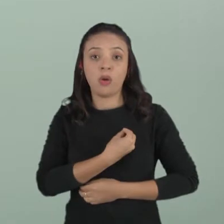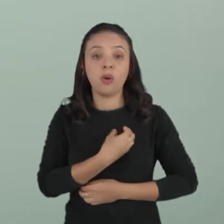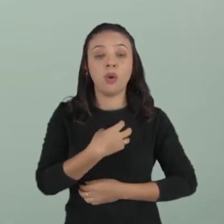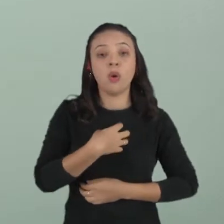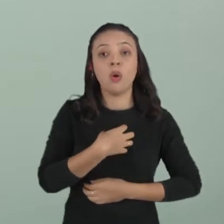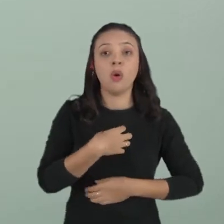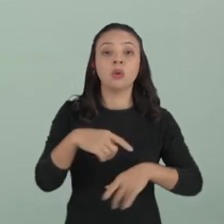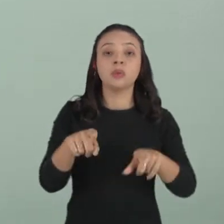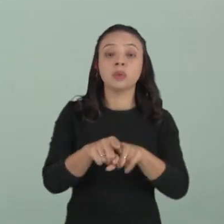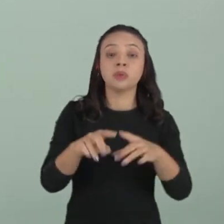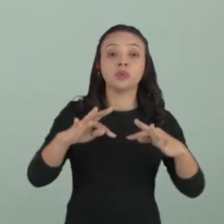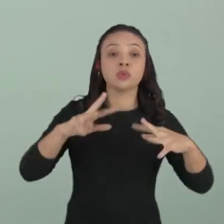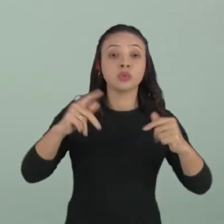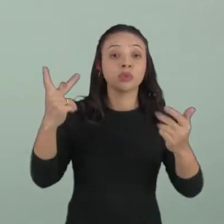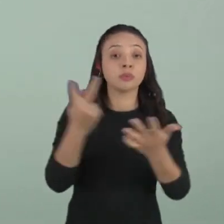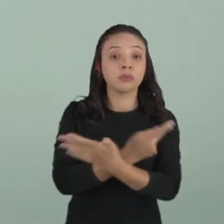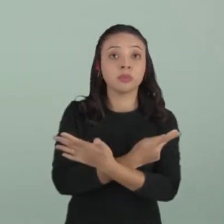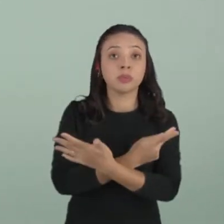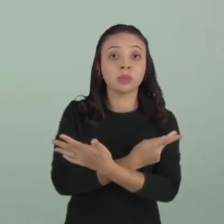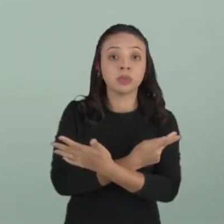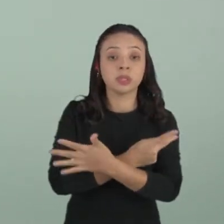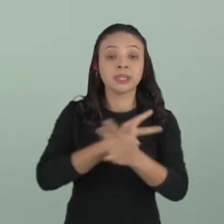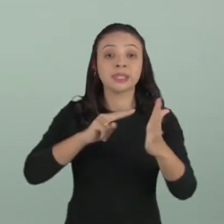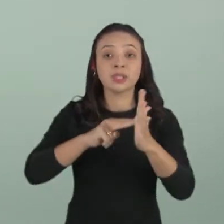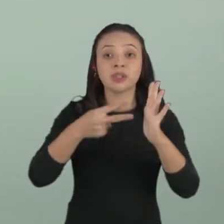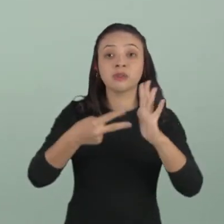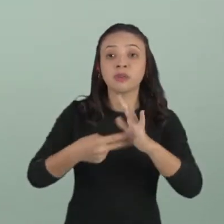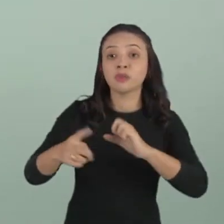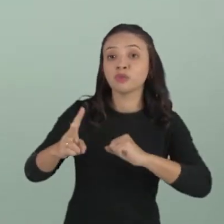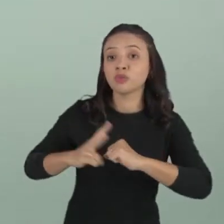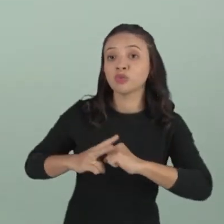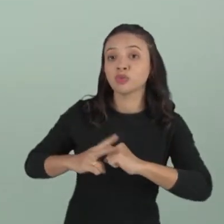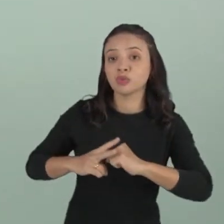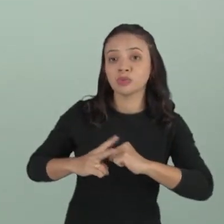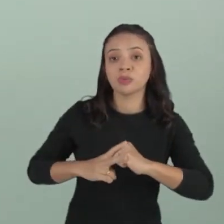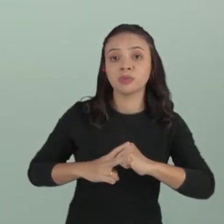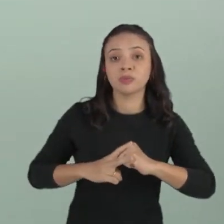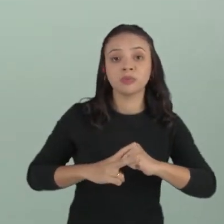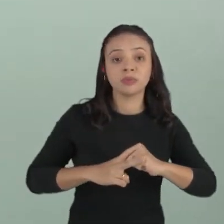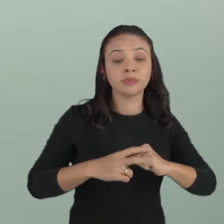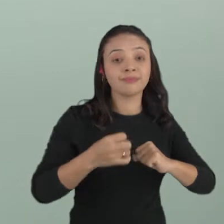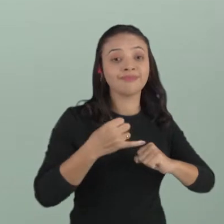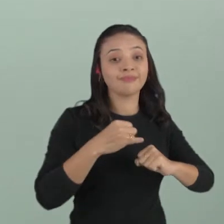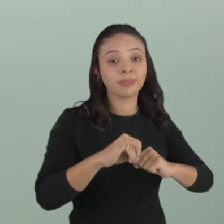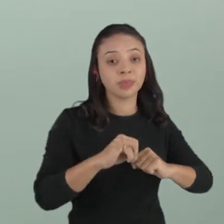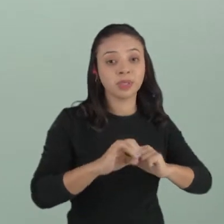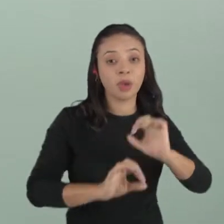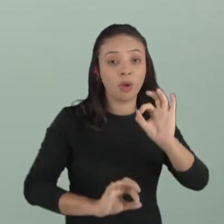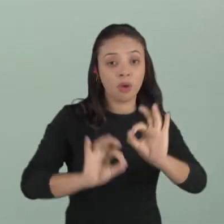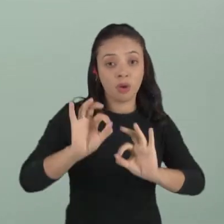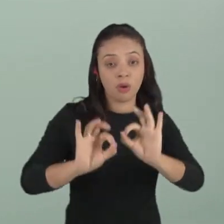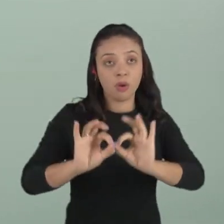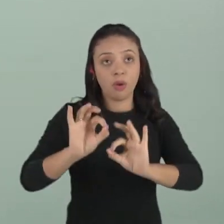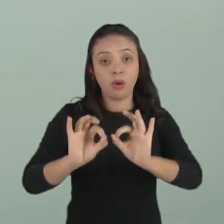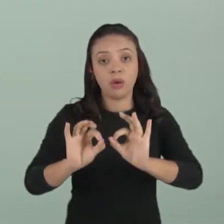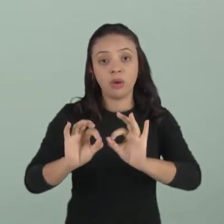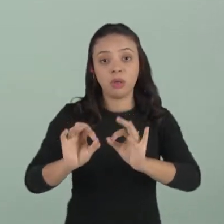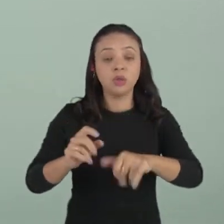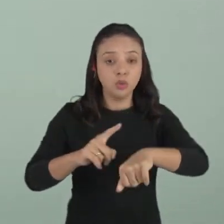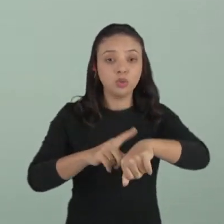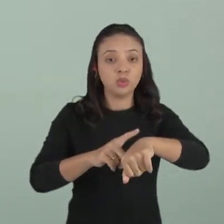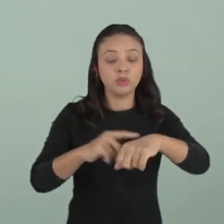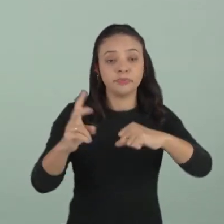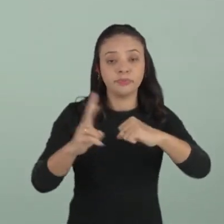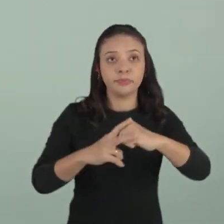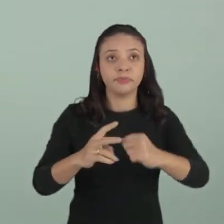estados, fenômenos naturais representam os verbos, se eles estiverem conjugados em determinado